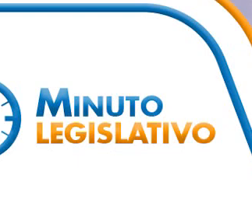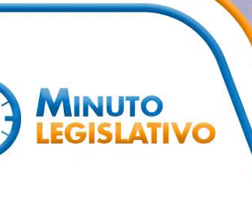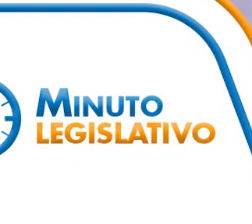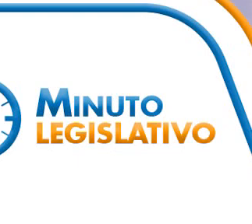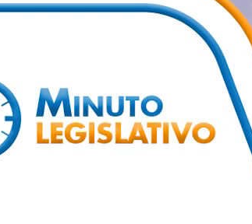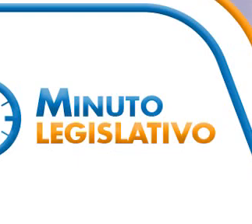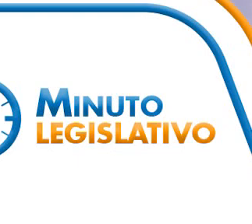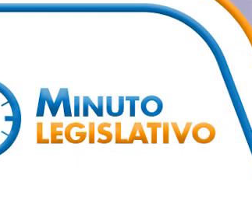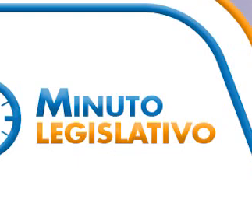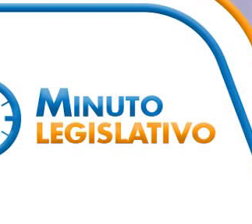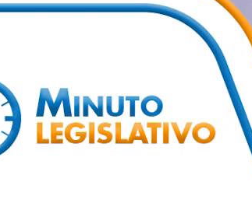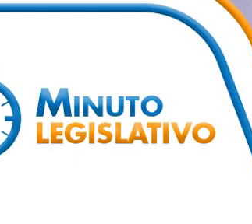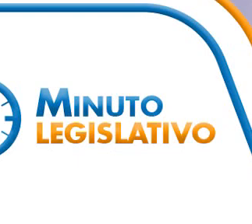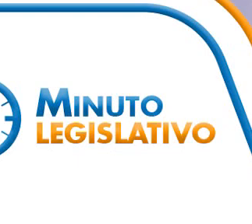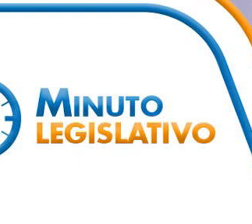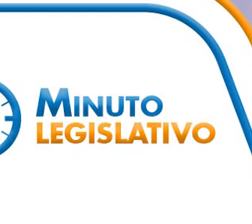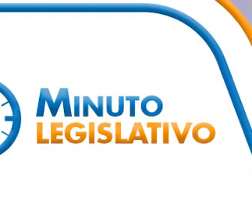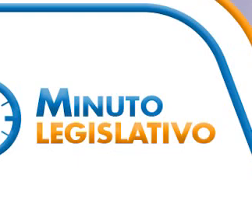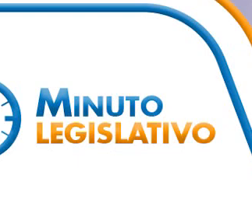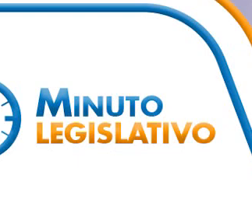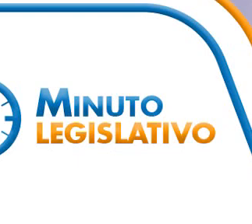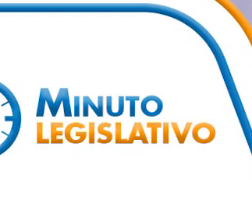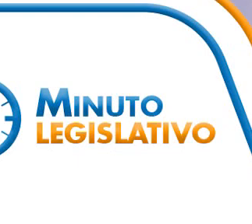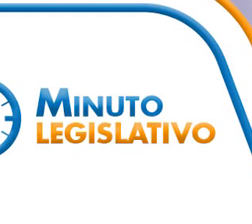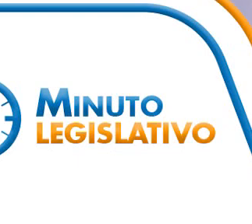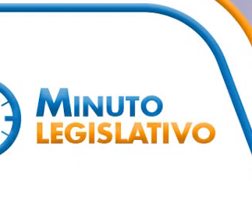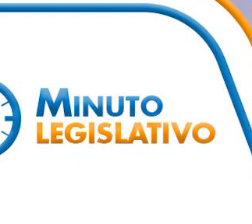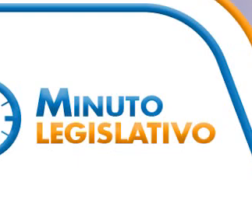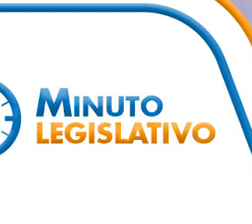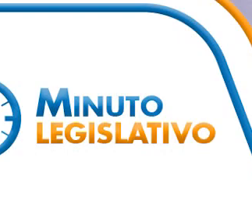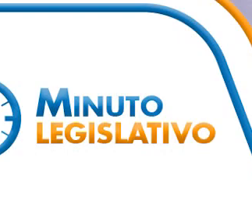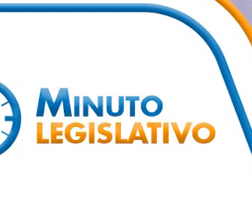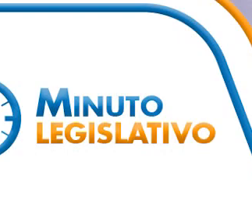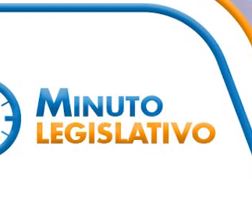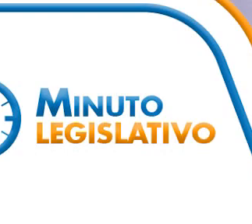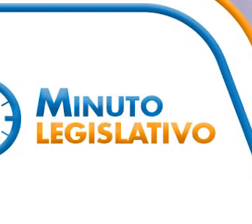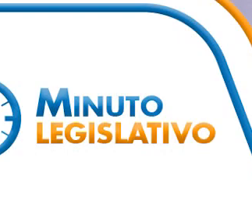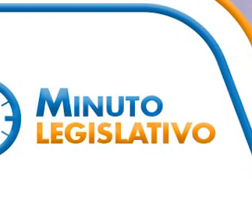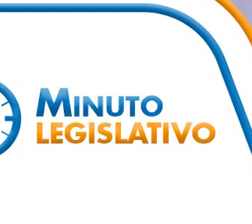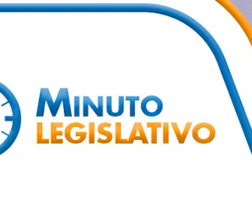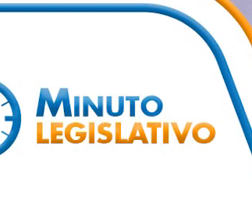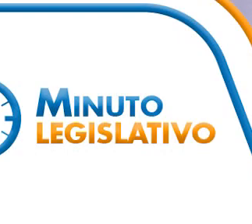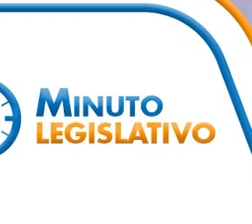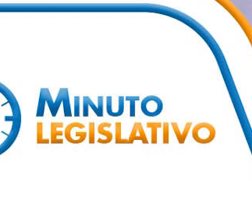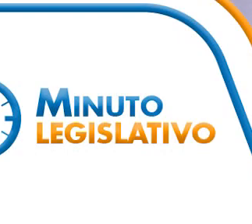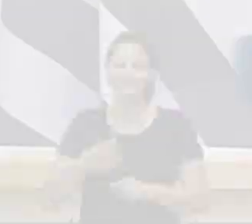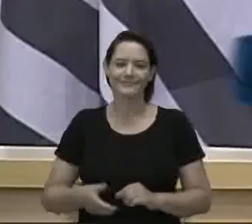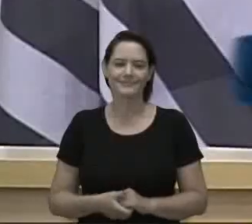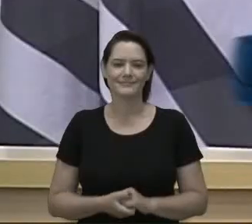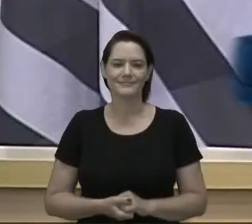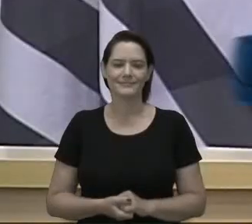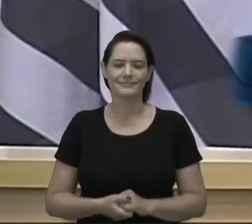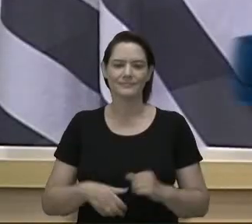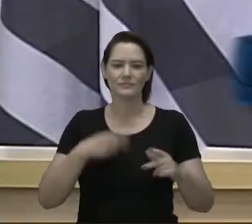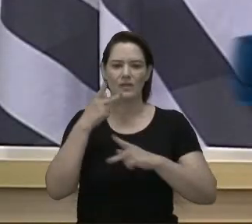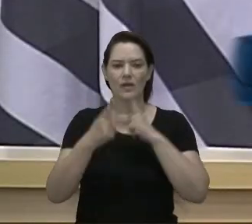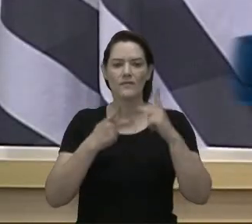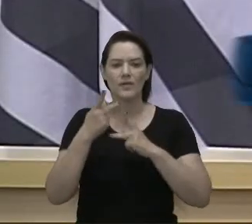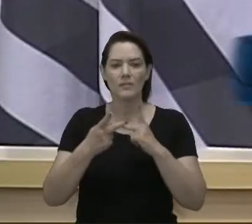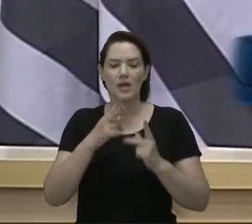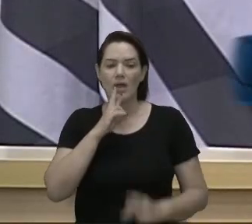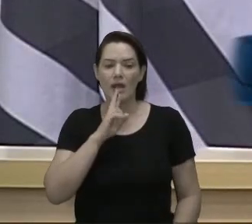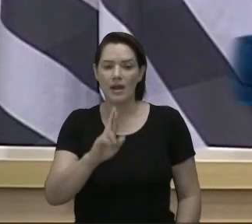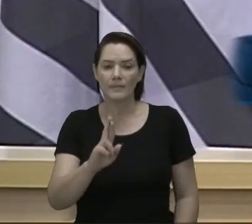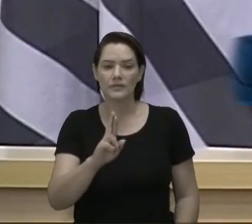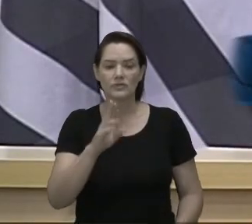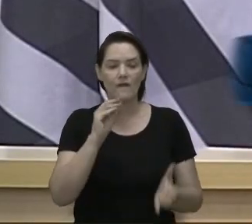Central e foi verificar pessoalmente. Na sessão, ela relatou a situação que encontrou. Houve uma denúncia que